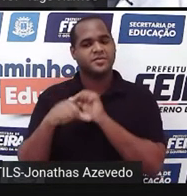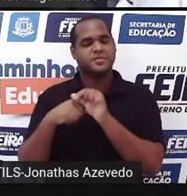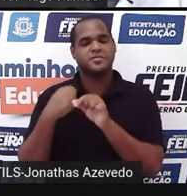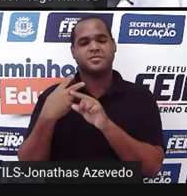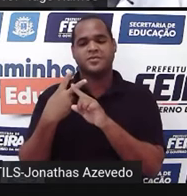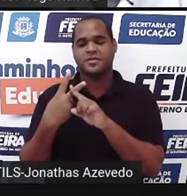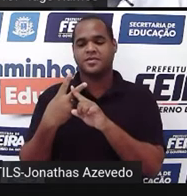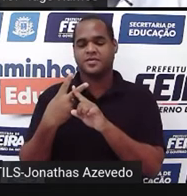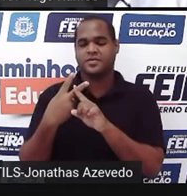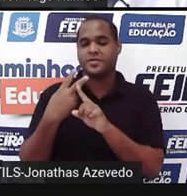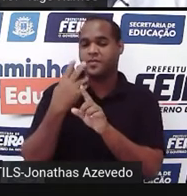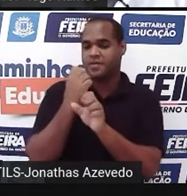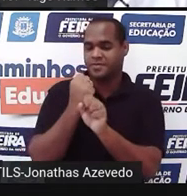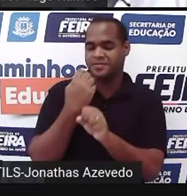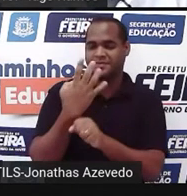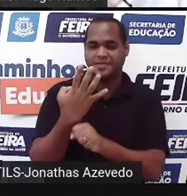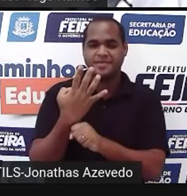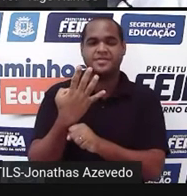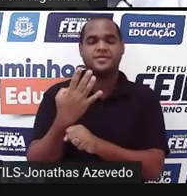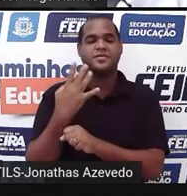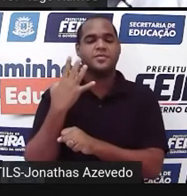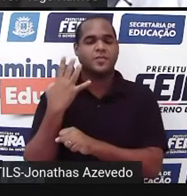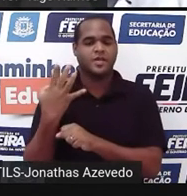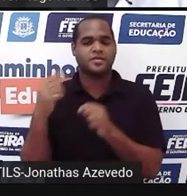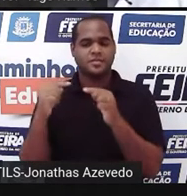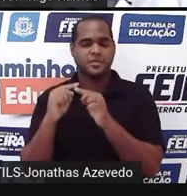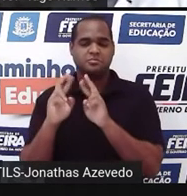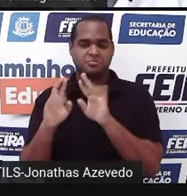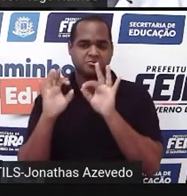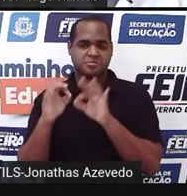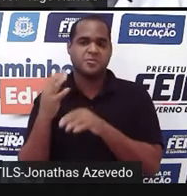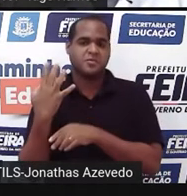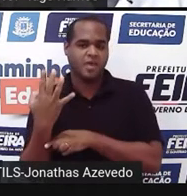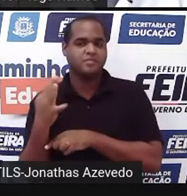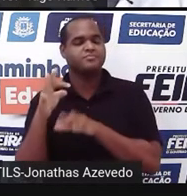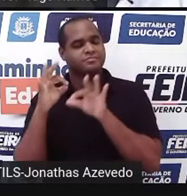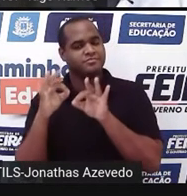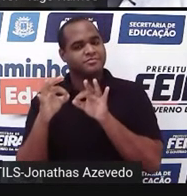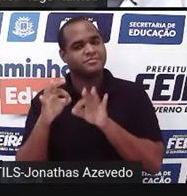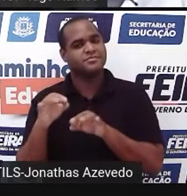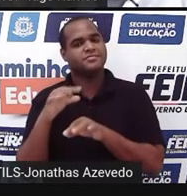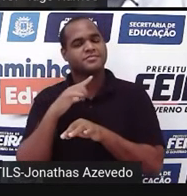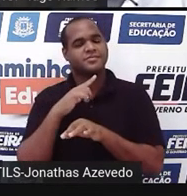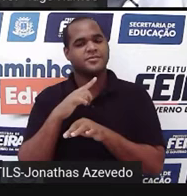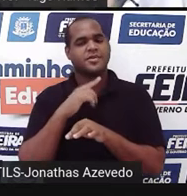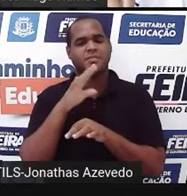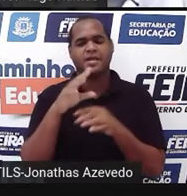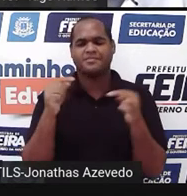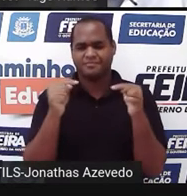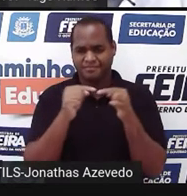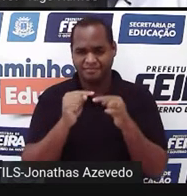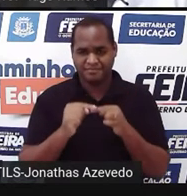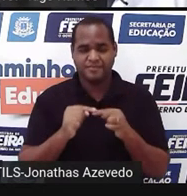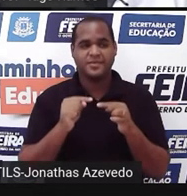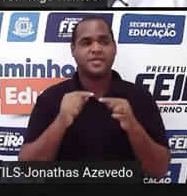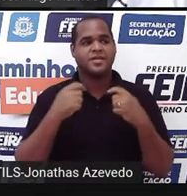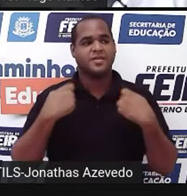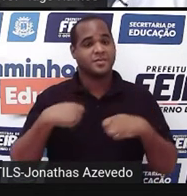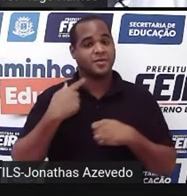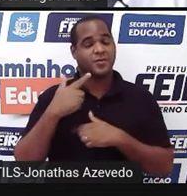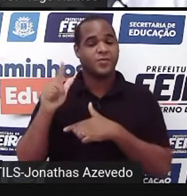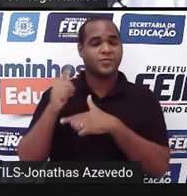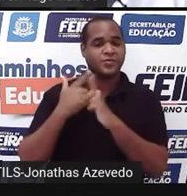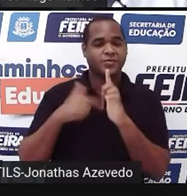coloco dois 2 + 2 = 4 4 = 4 e isso é verdade mas ainda não é suficiente tem que